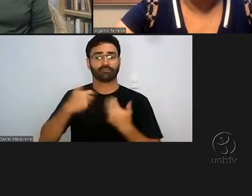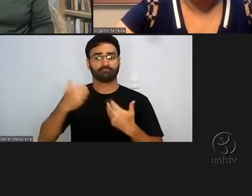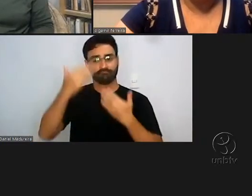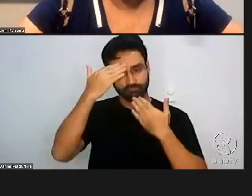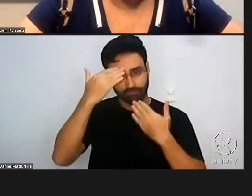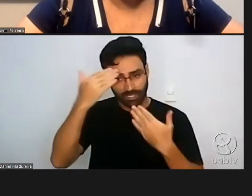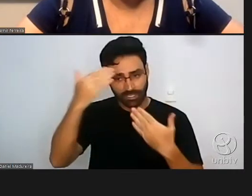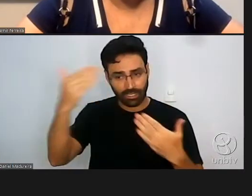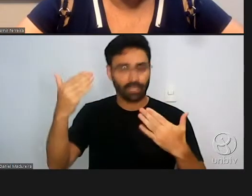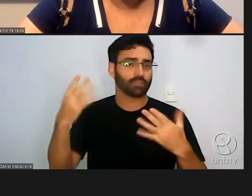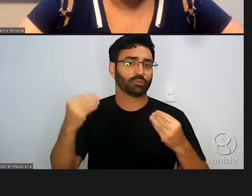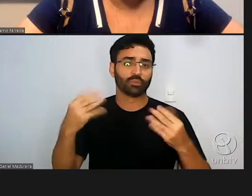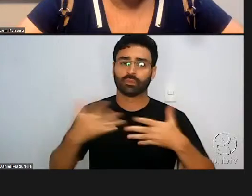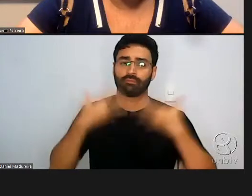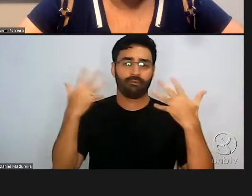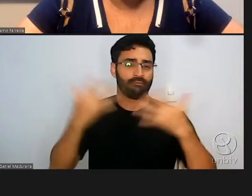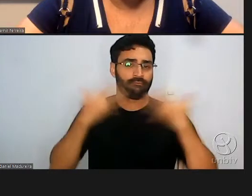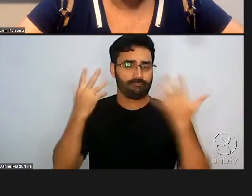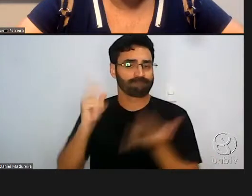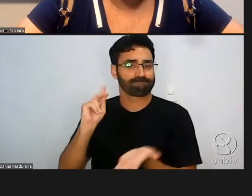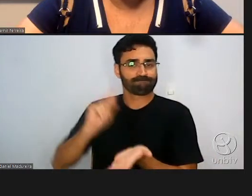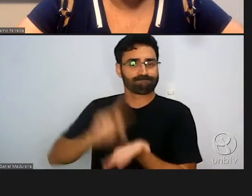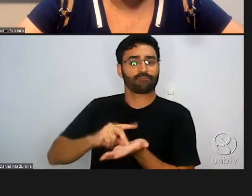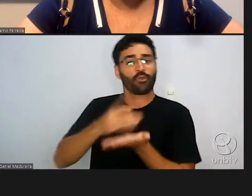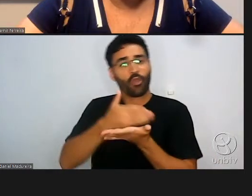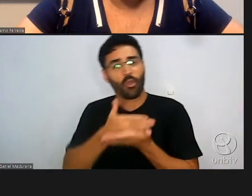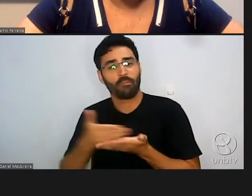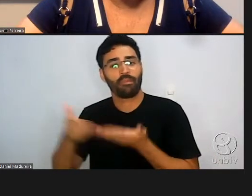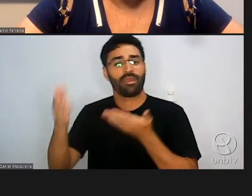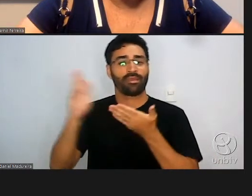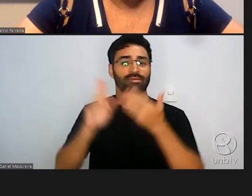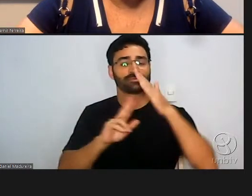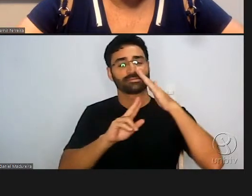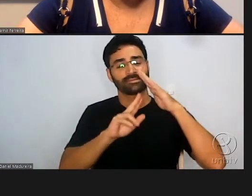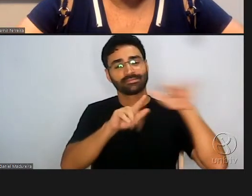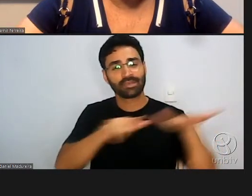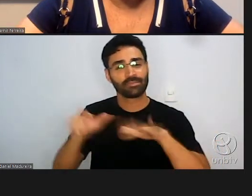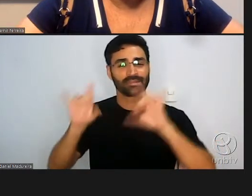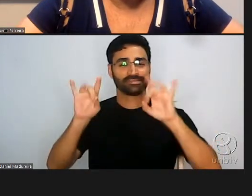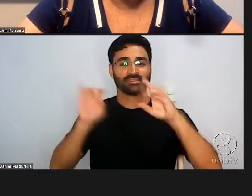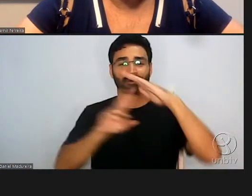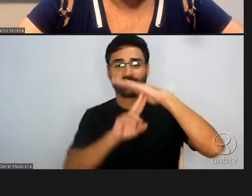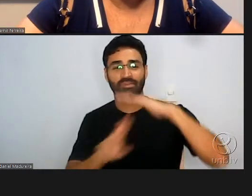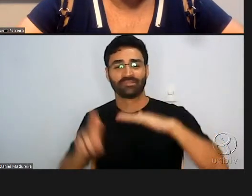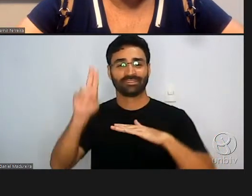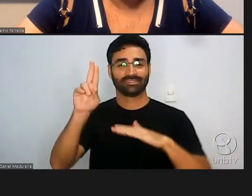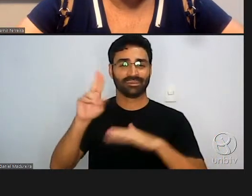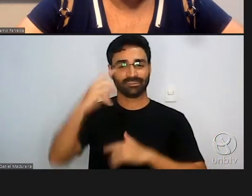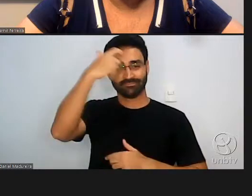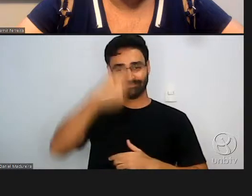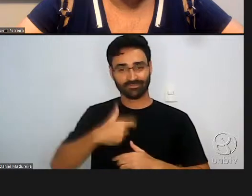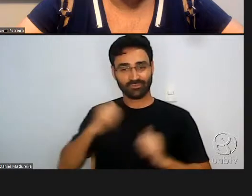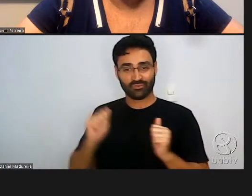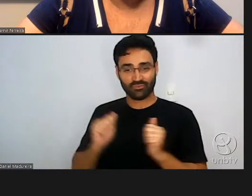enorme alegria de começar a semana universitária com o professor Noam Chomsky.